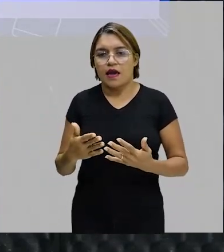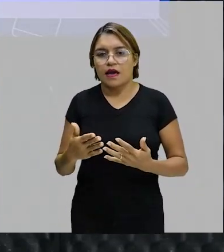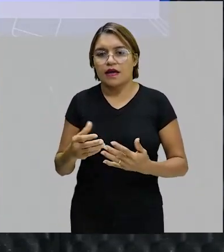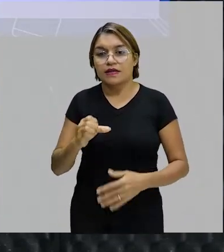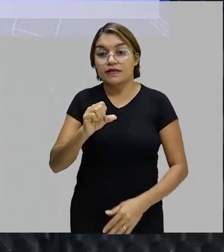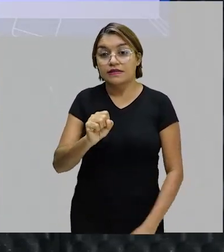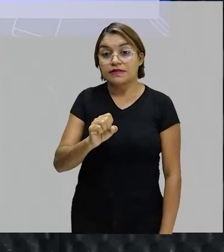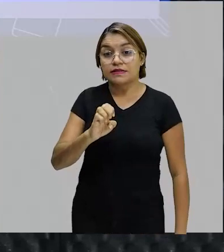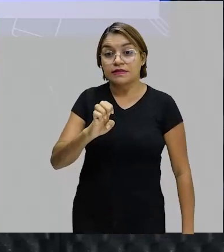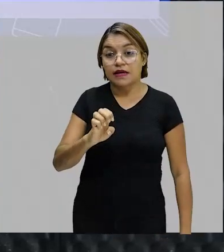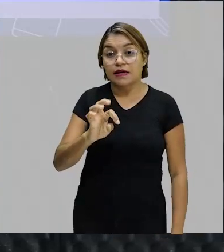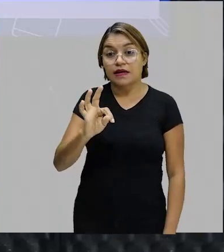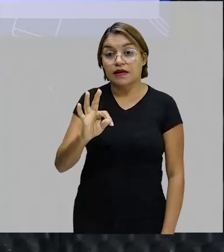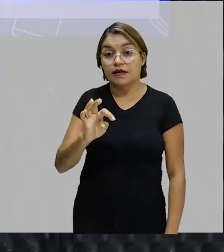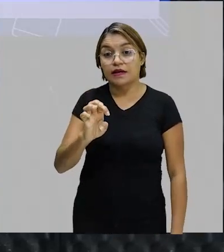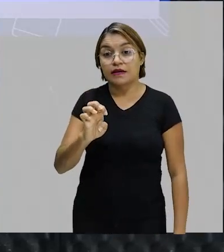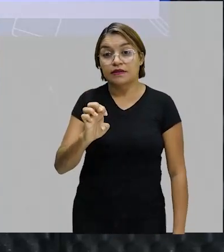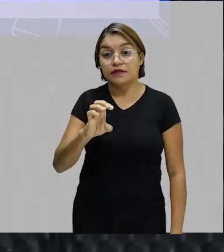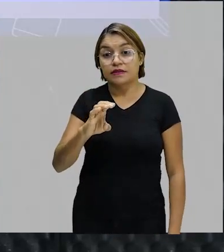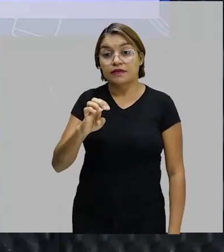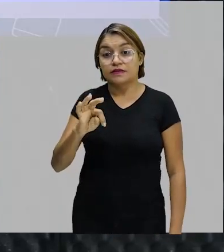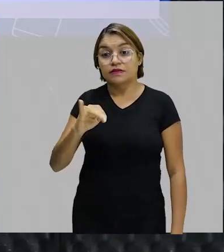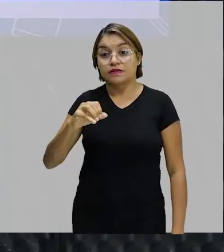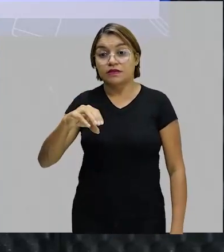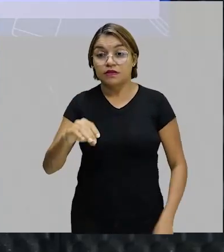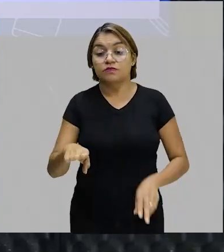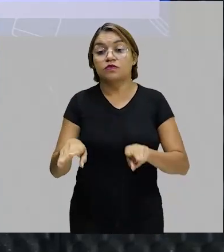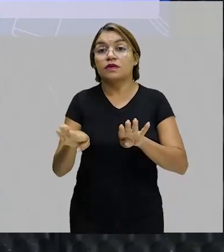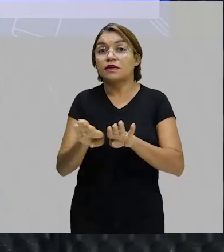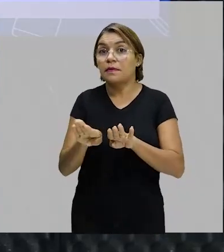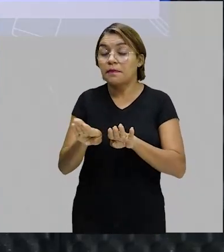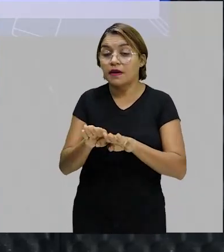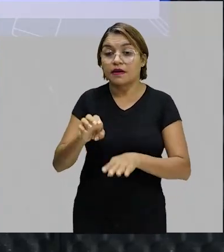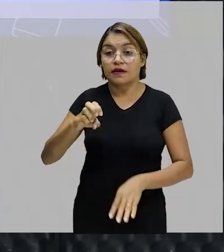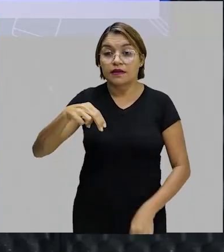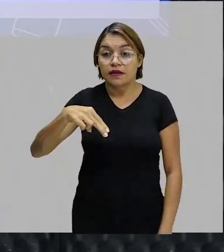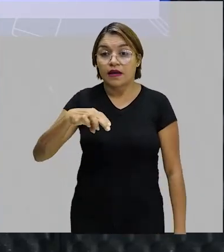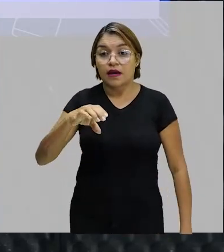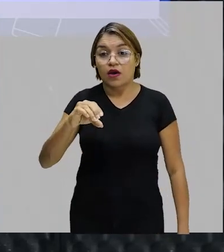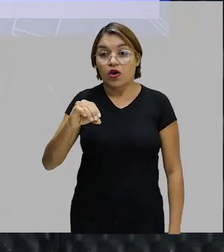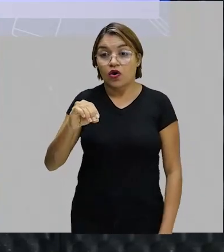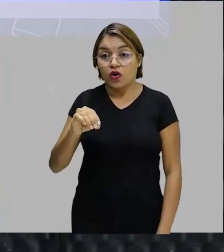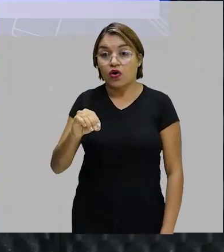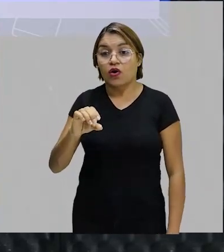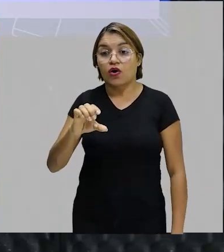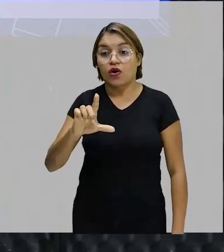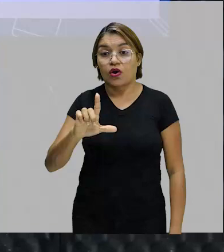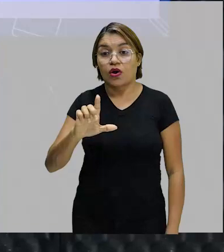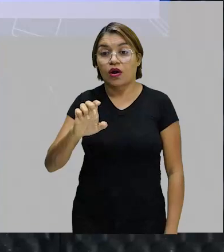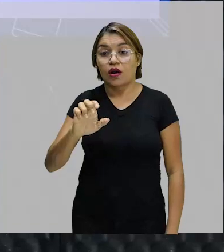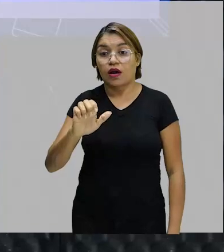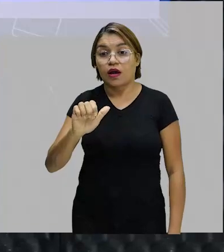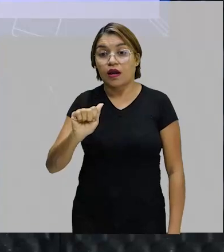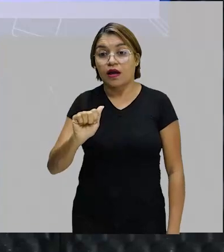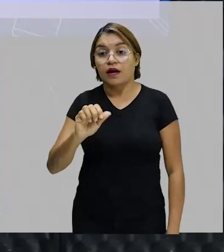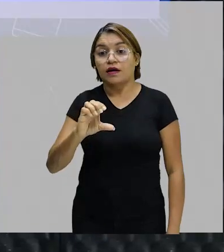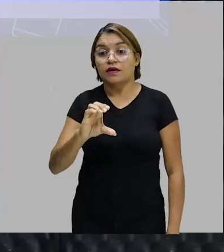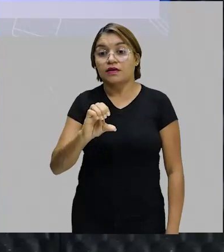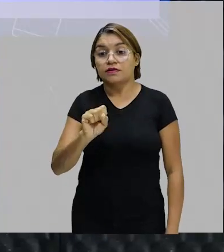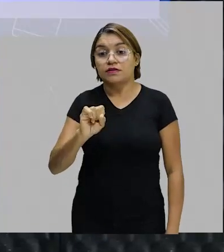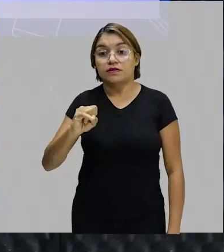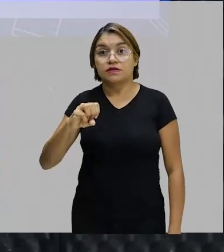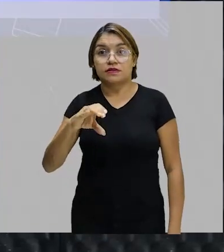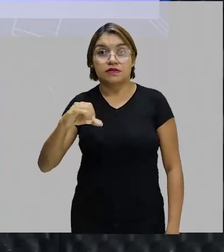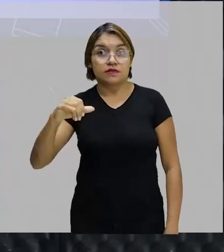que neoclassicismo? Um novo classicismo, porque o arcadismo ele era inspirado em toda aquela configuração clássica,